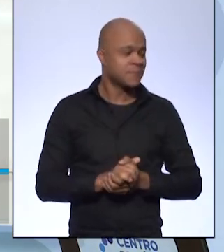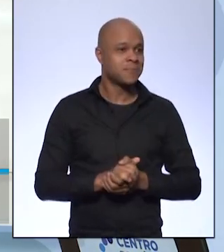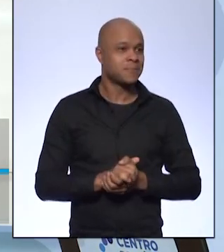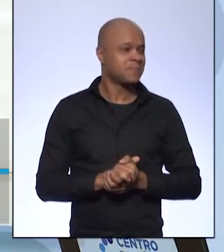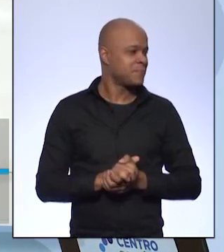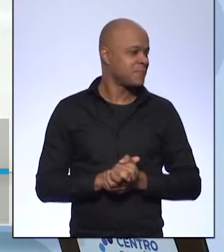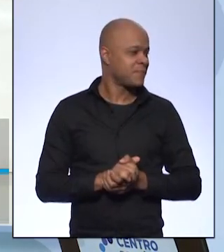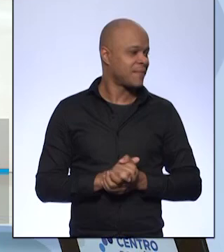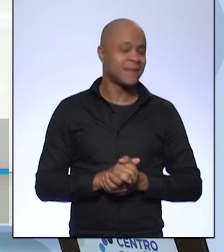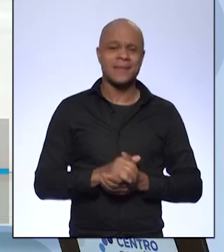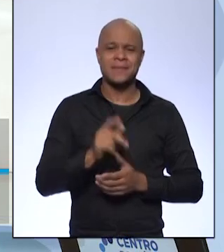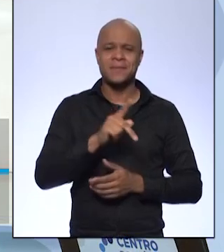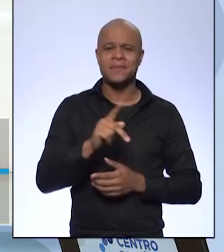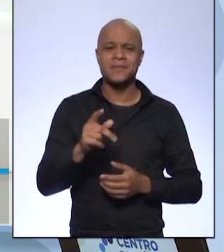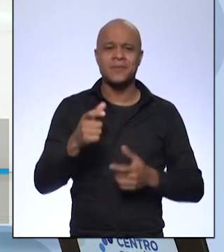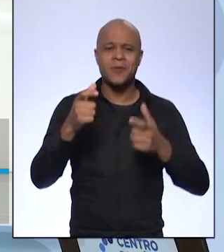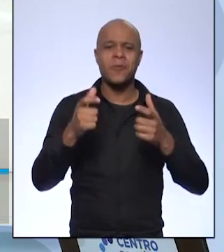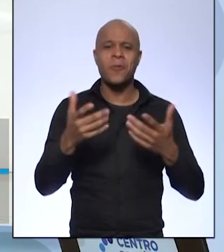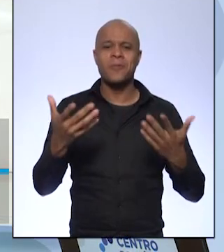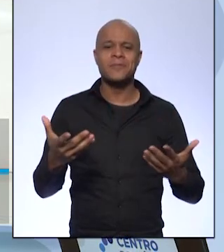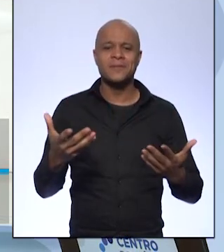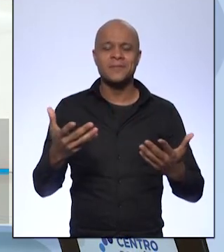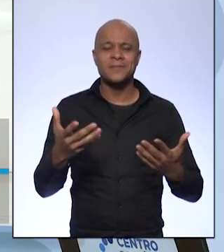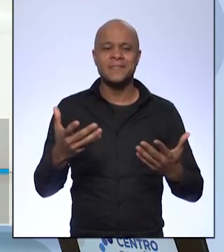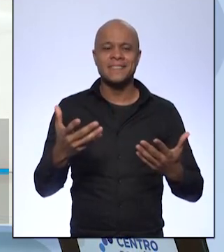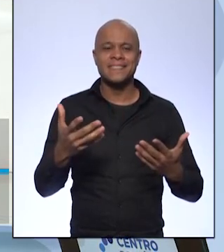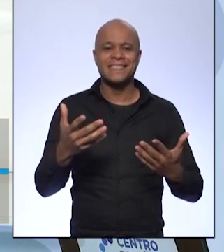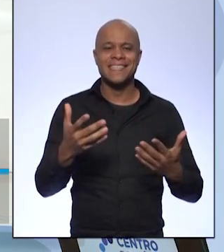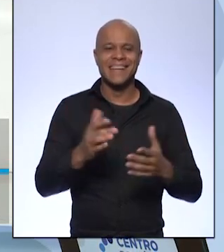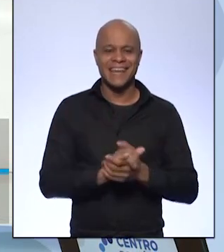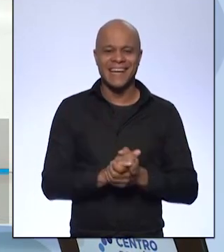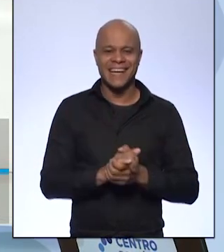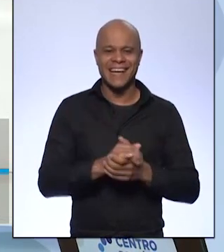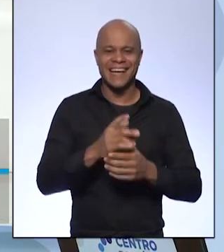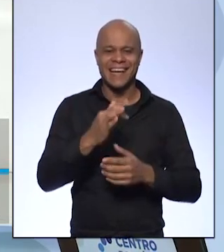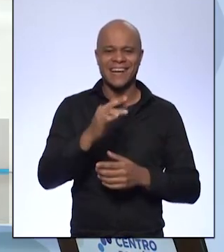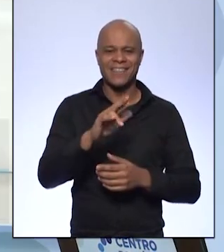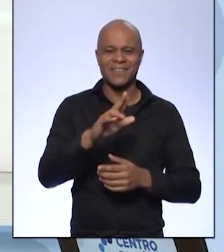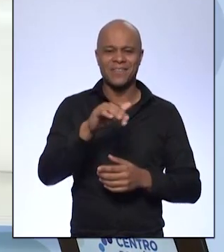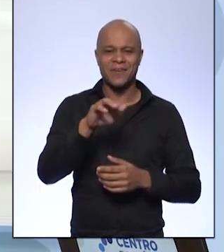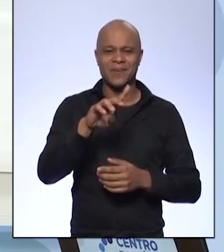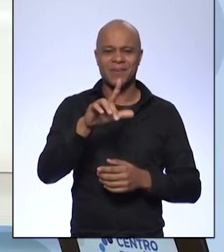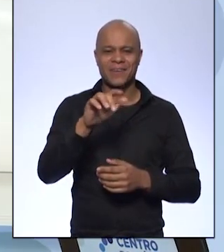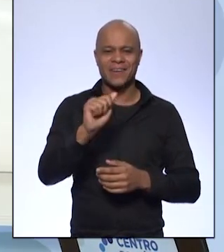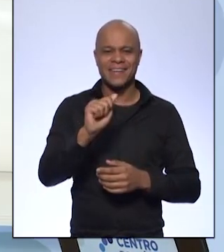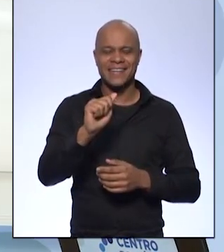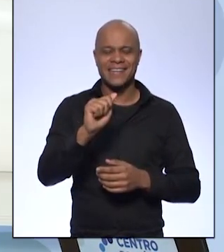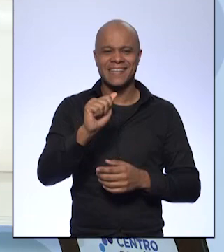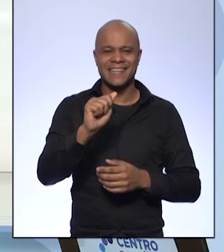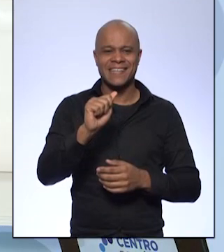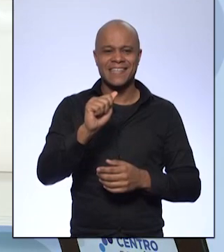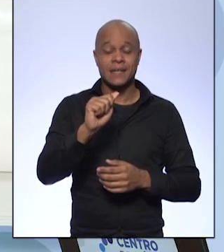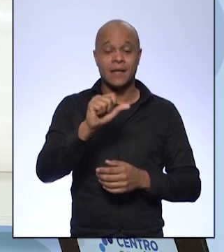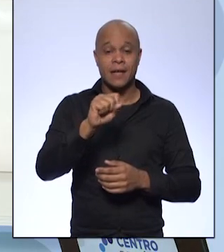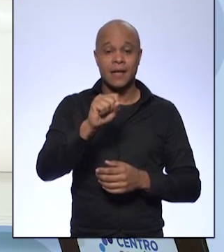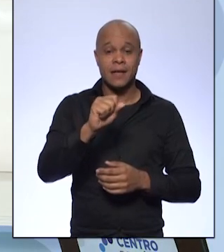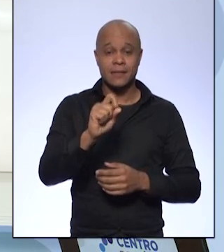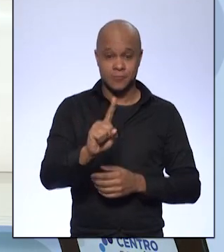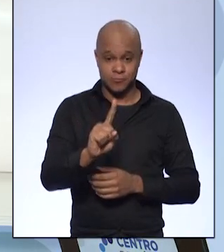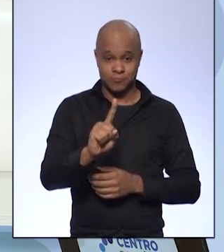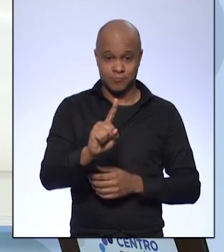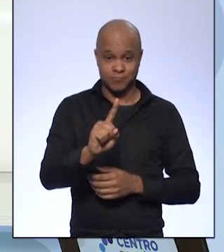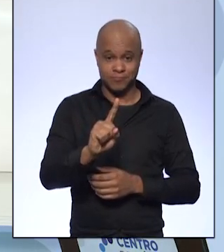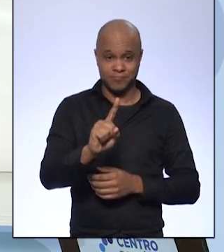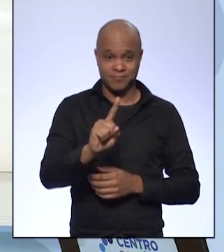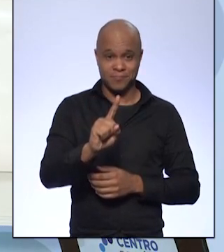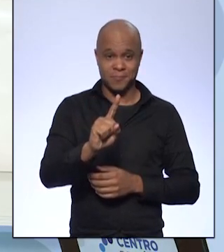as fórmulas? Tá aqui, ó. Vamos, então, pensar nessas fórmulas juntos? S1.